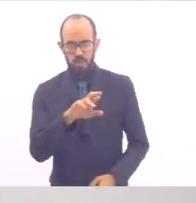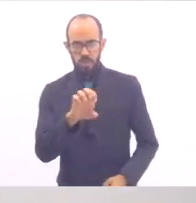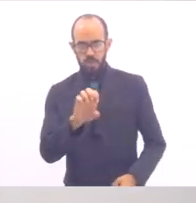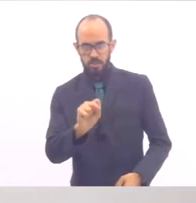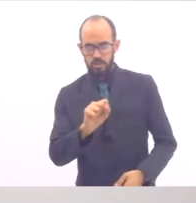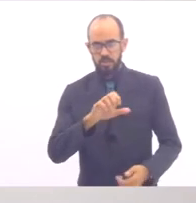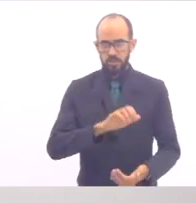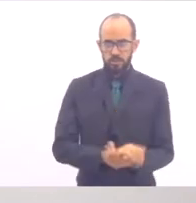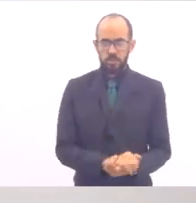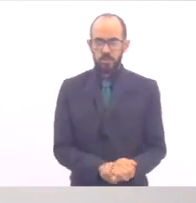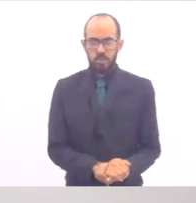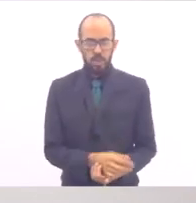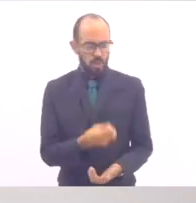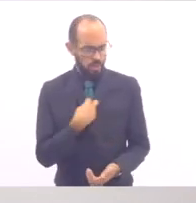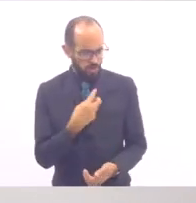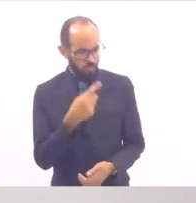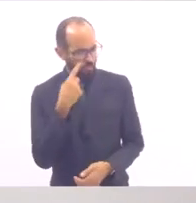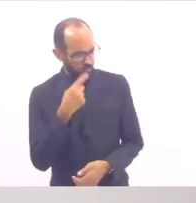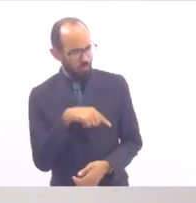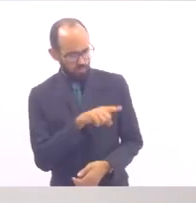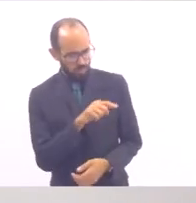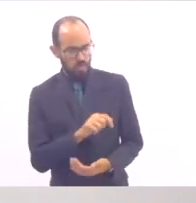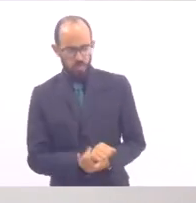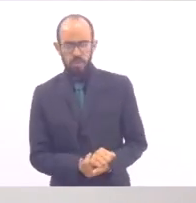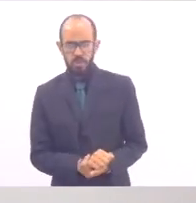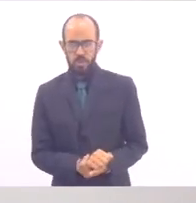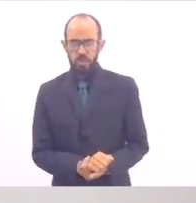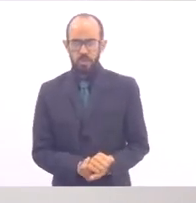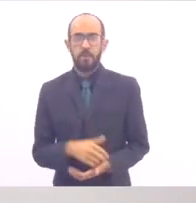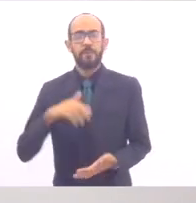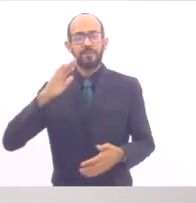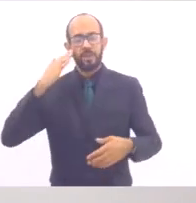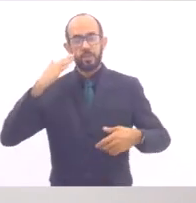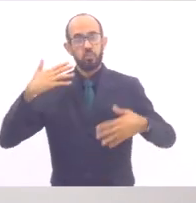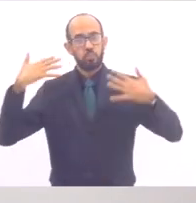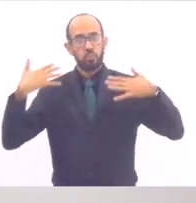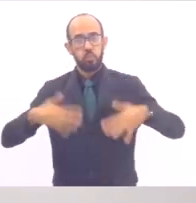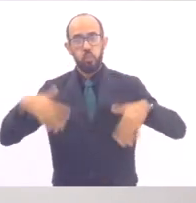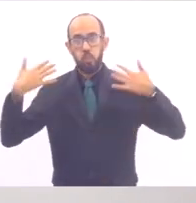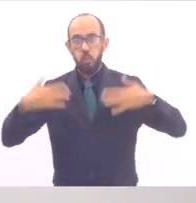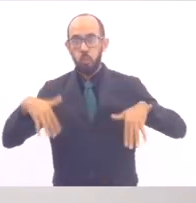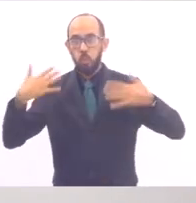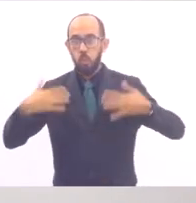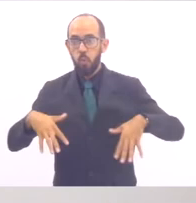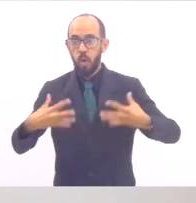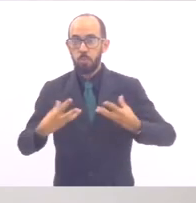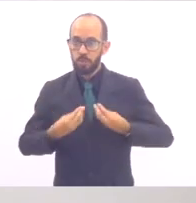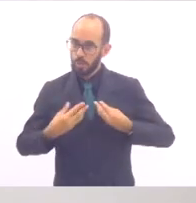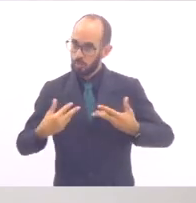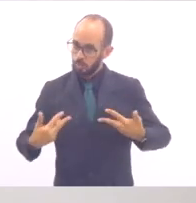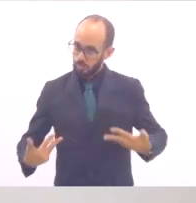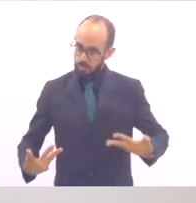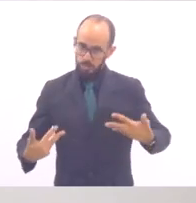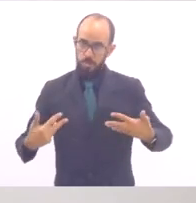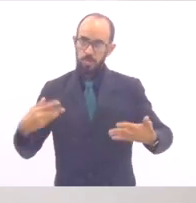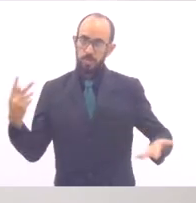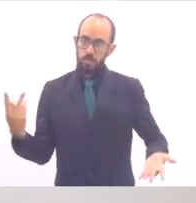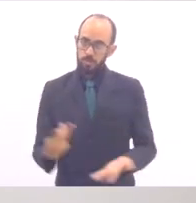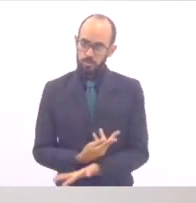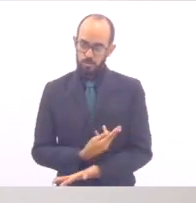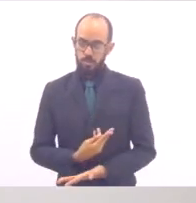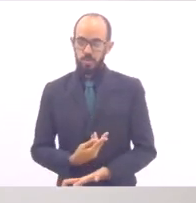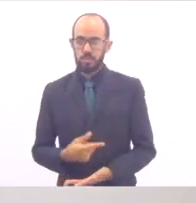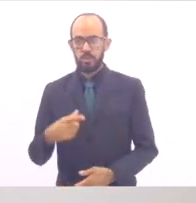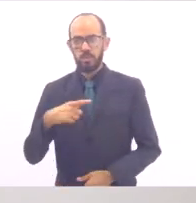fui procurar me informar o que era o CRS, e eu entendi o tamanho do CRS, o tamanho do que acontecia. A gente tem